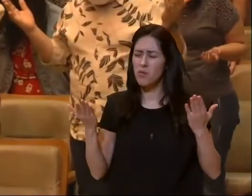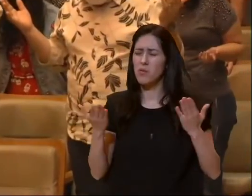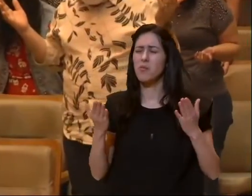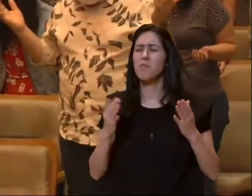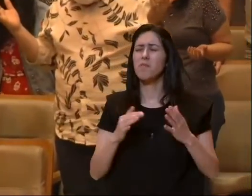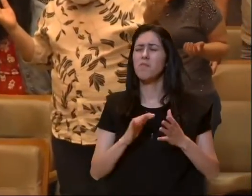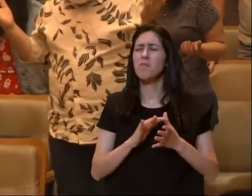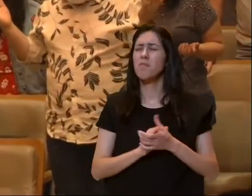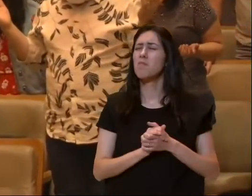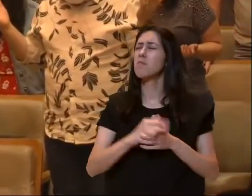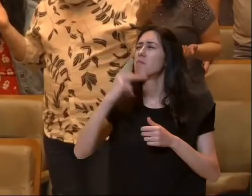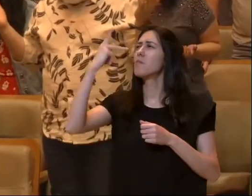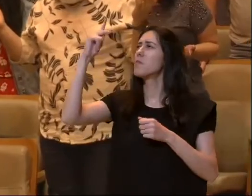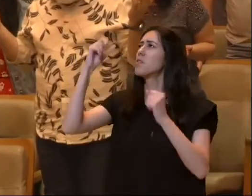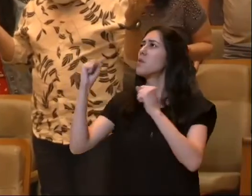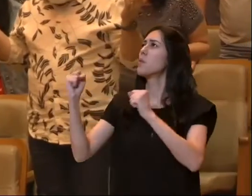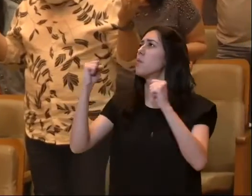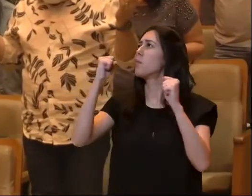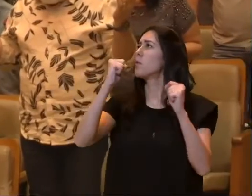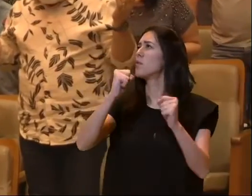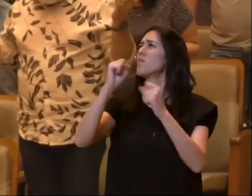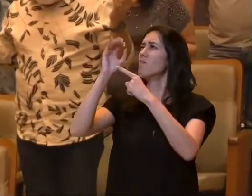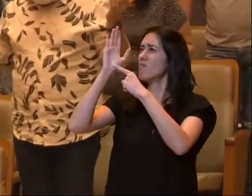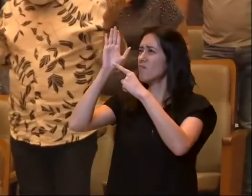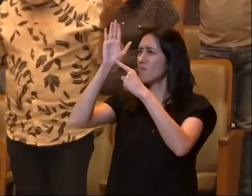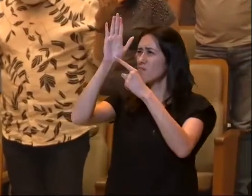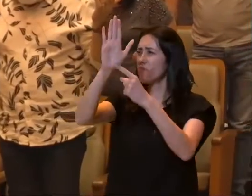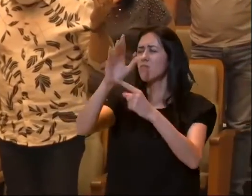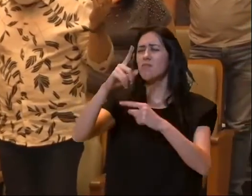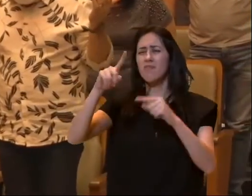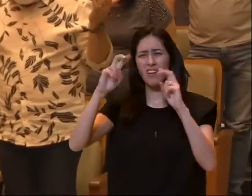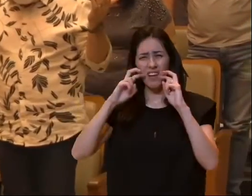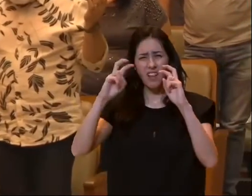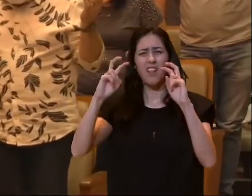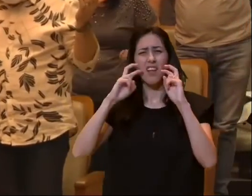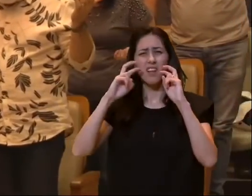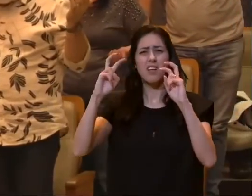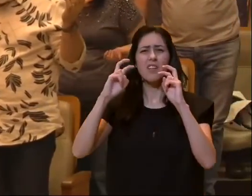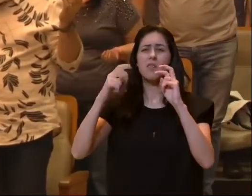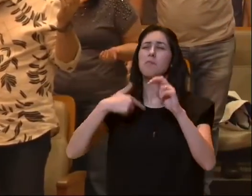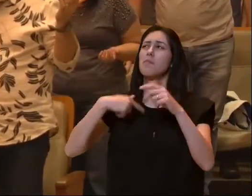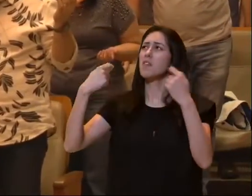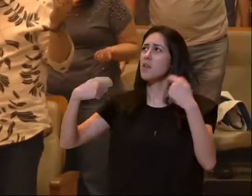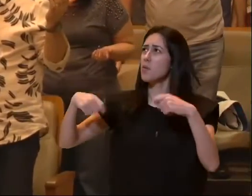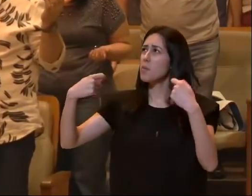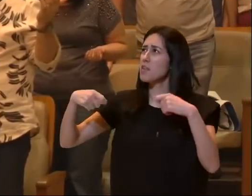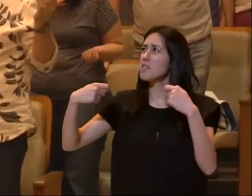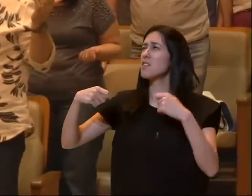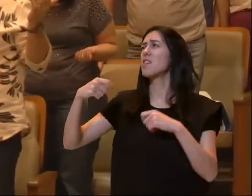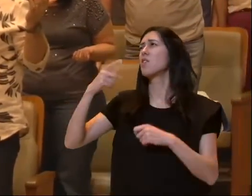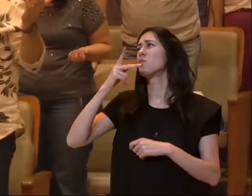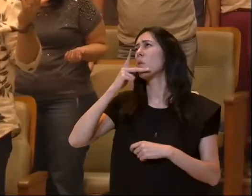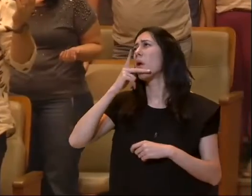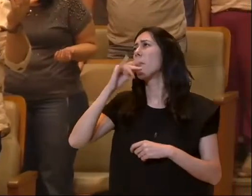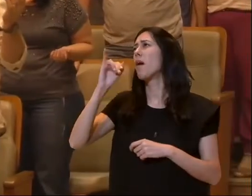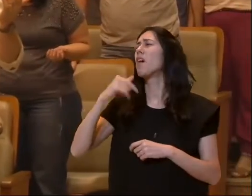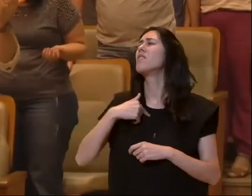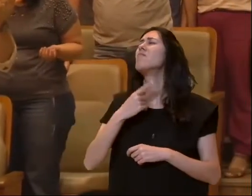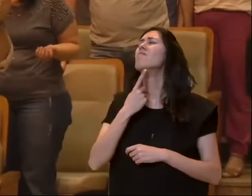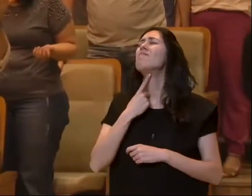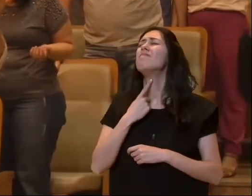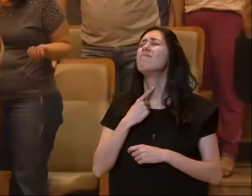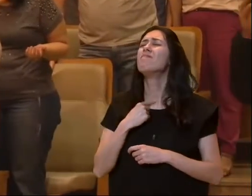Que o teu poder se manifeste. Clame: eu preciso, Pai, eu